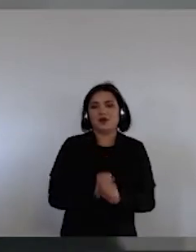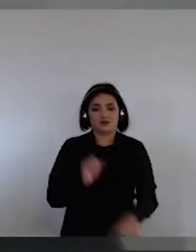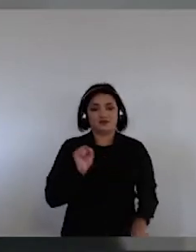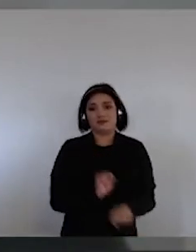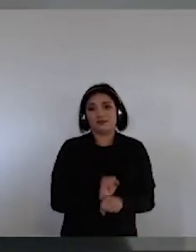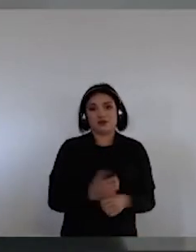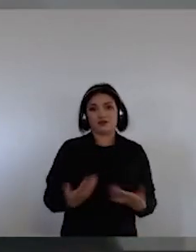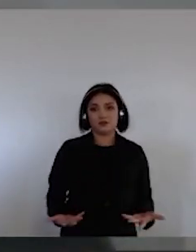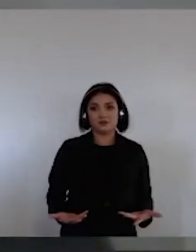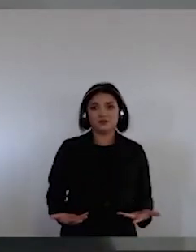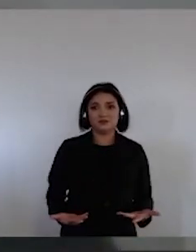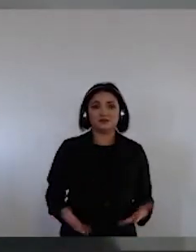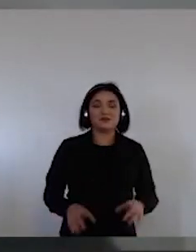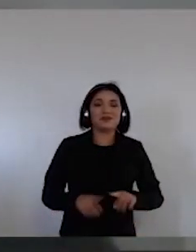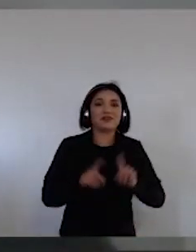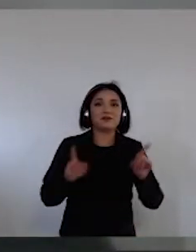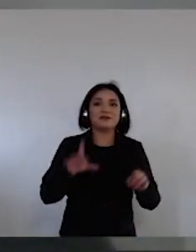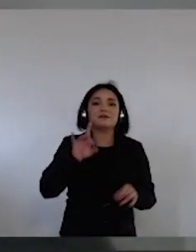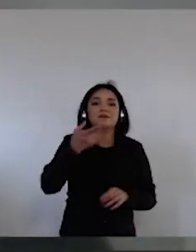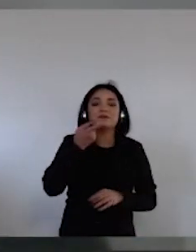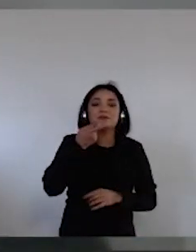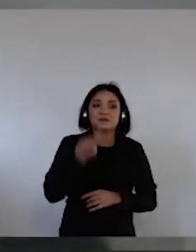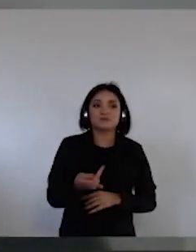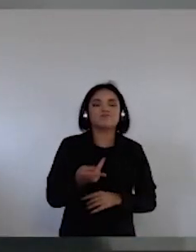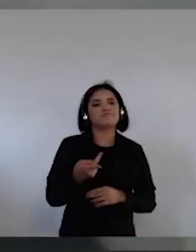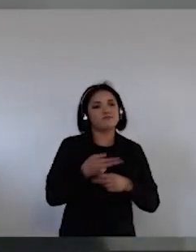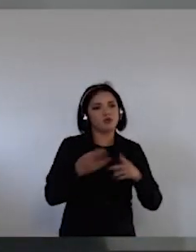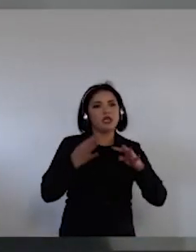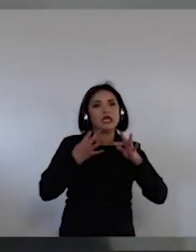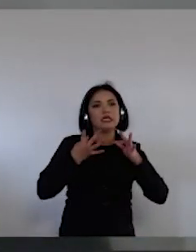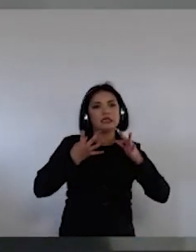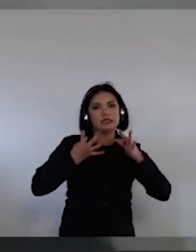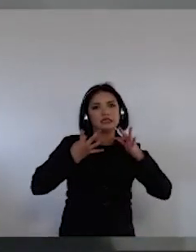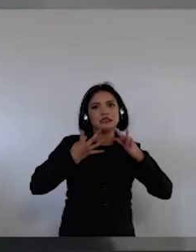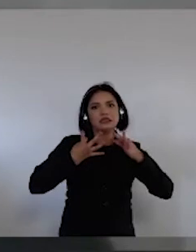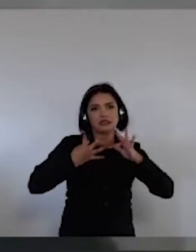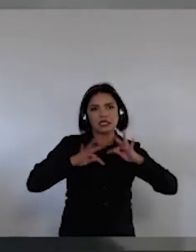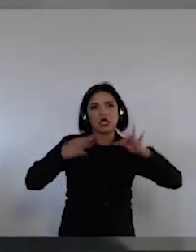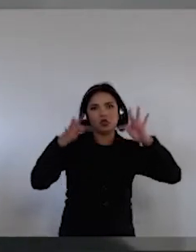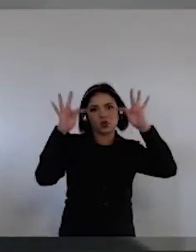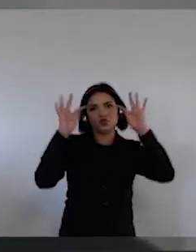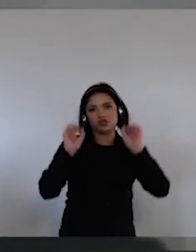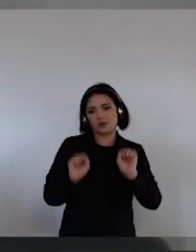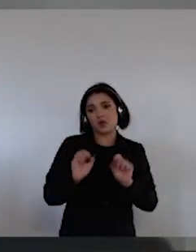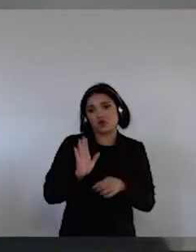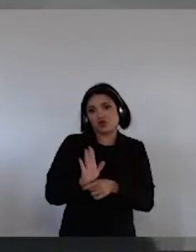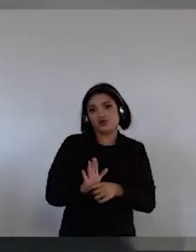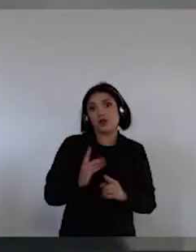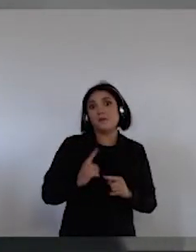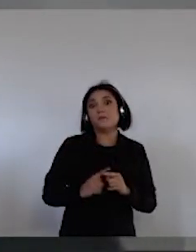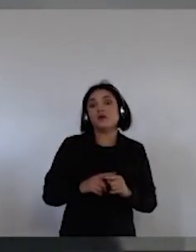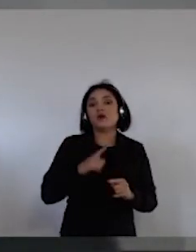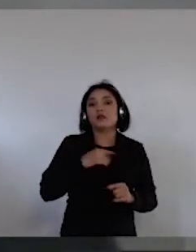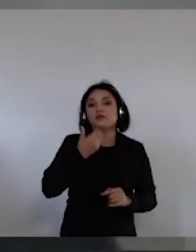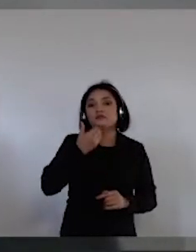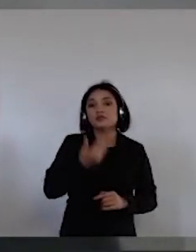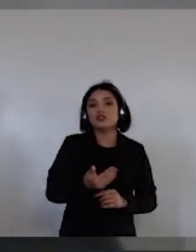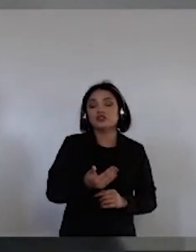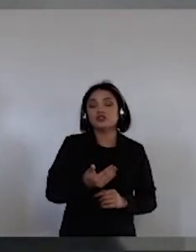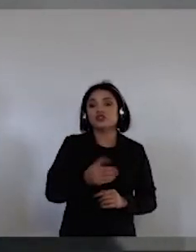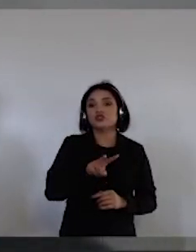dias. Não conseguir ver em 20 dias, tem que ter a humildade de reconhecer que, naquele caso, não vai contribuir,